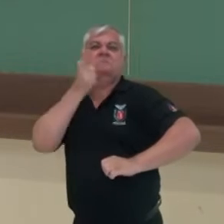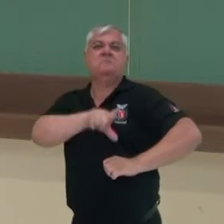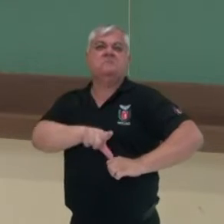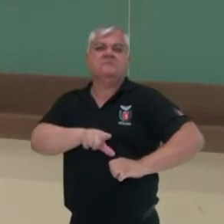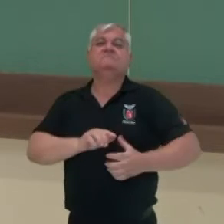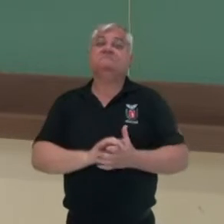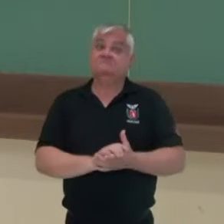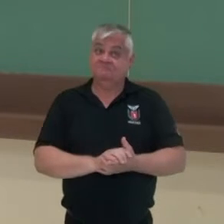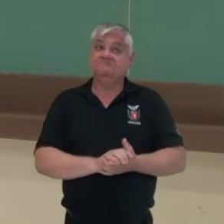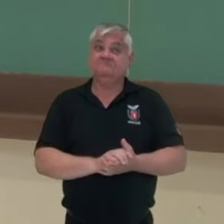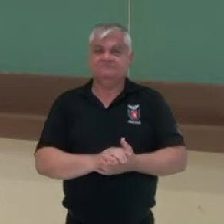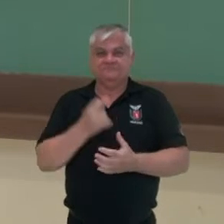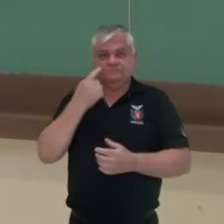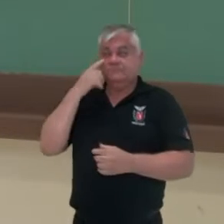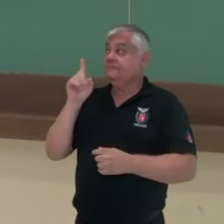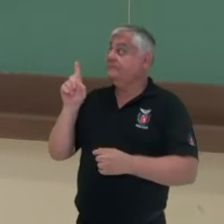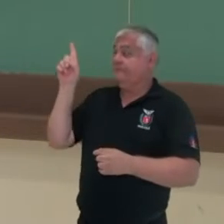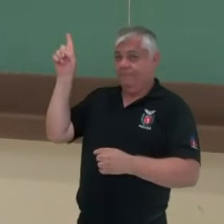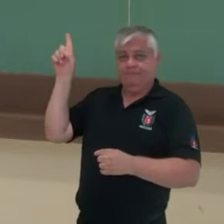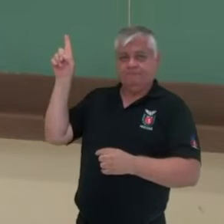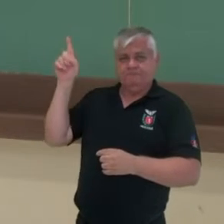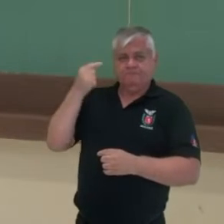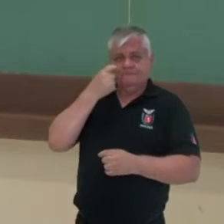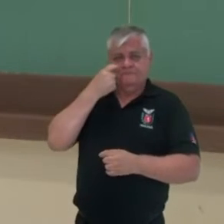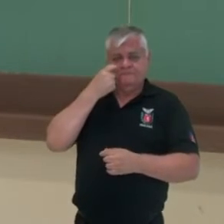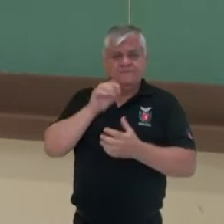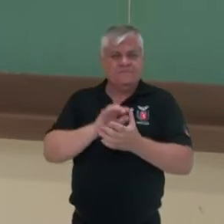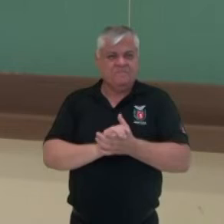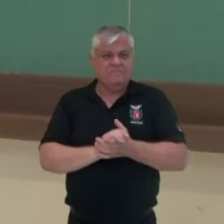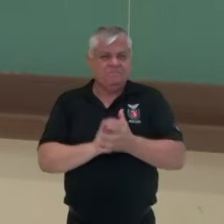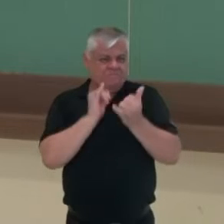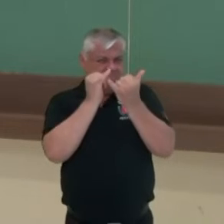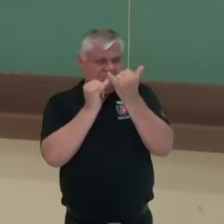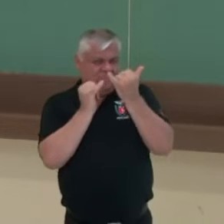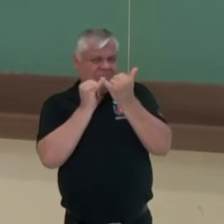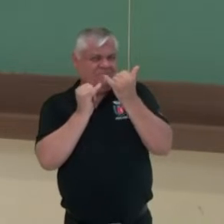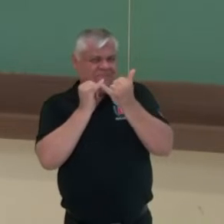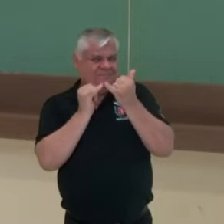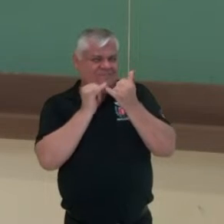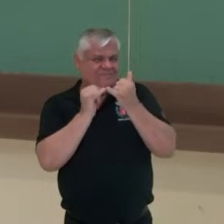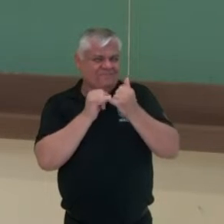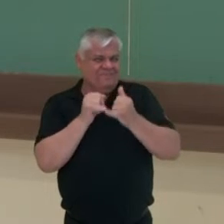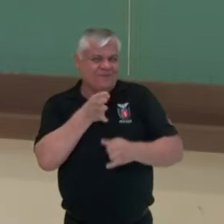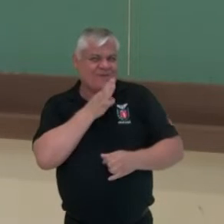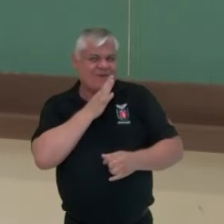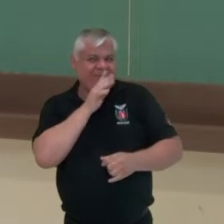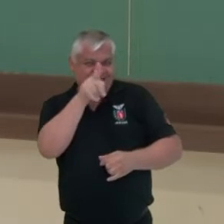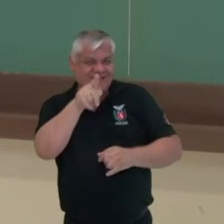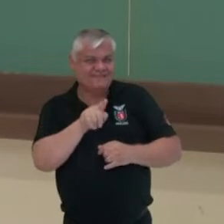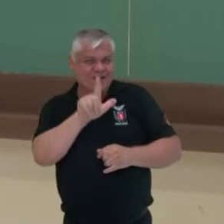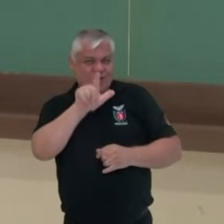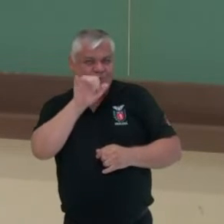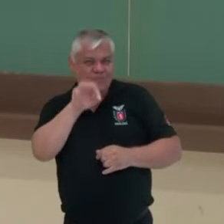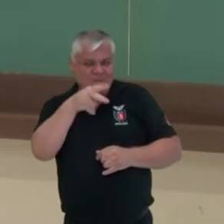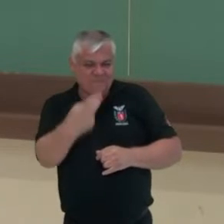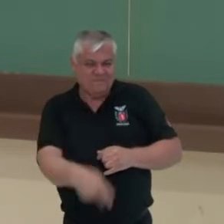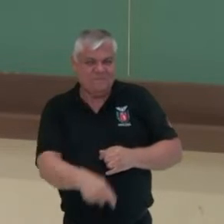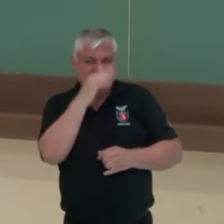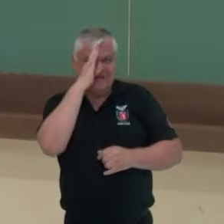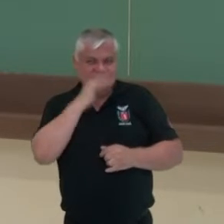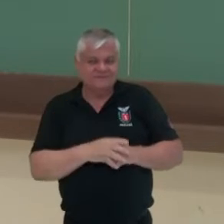chão. Na imagem aqui, a gente já pode identificar algumas características de umas lutas tradicionais nossas aqui, né?